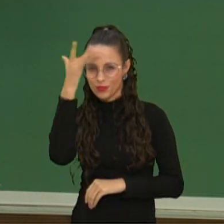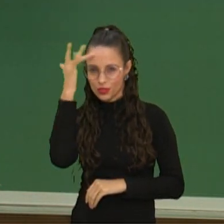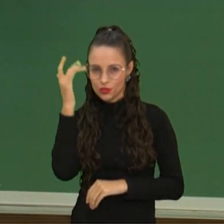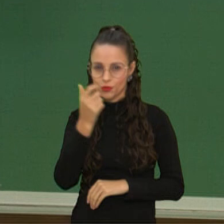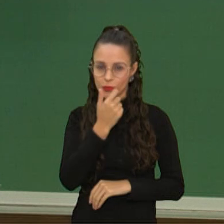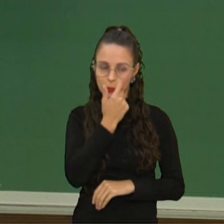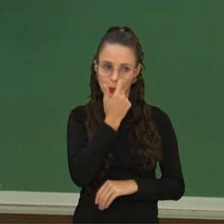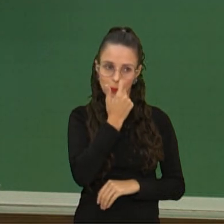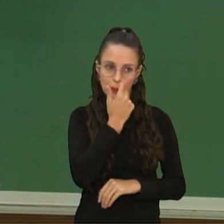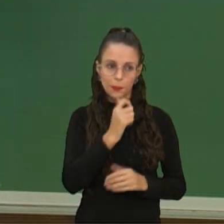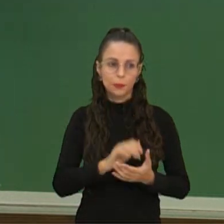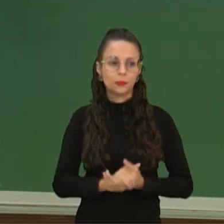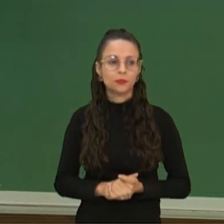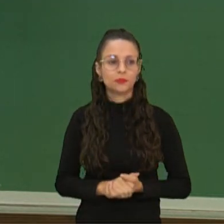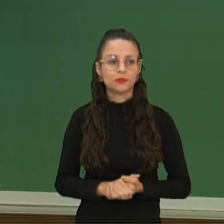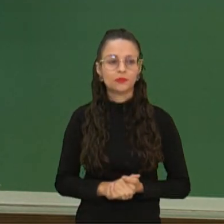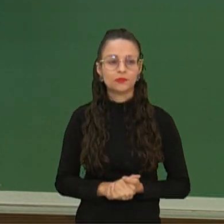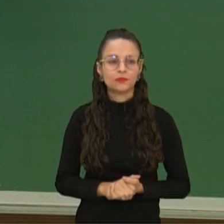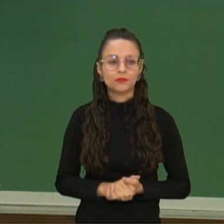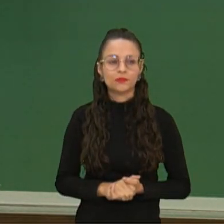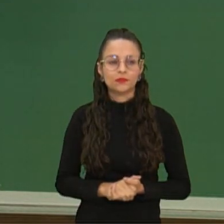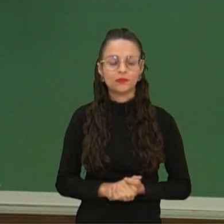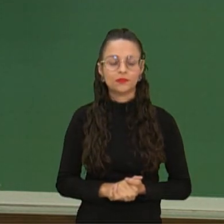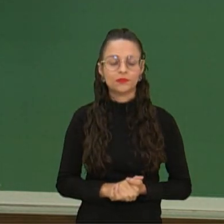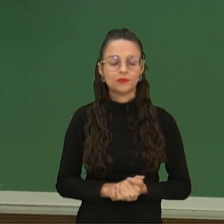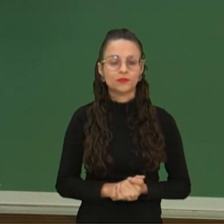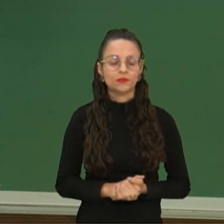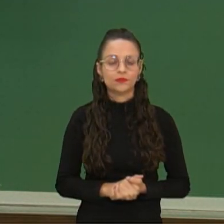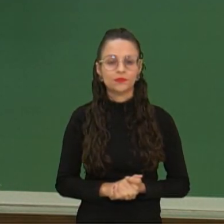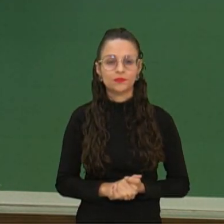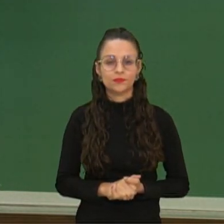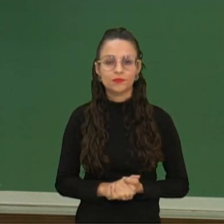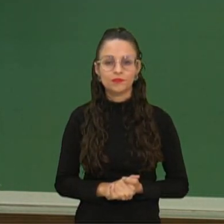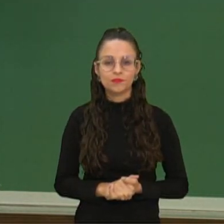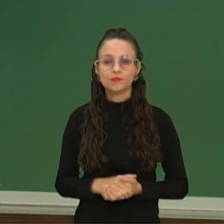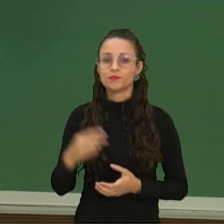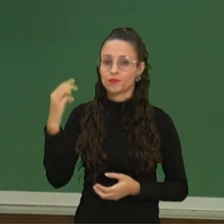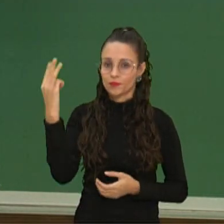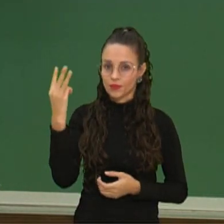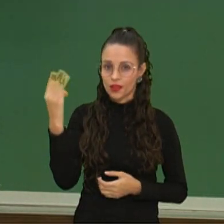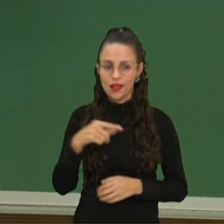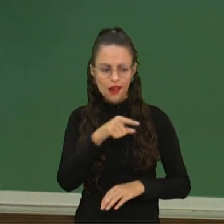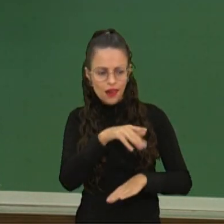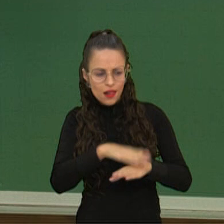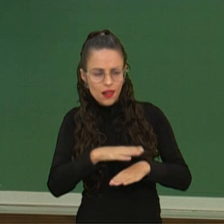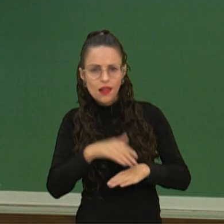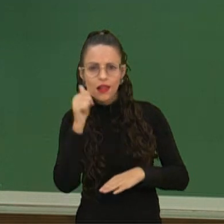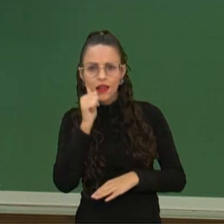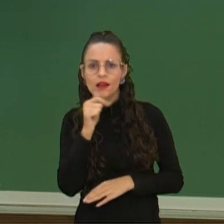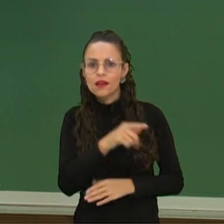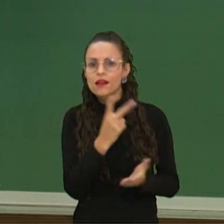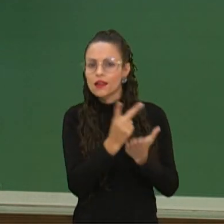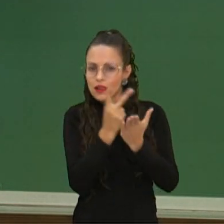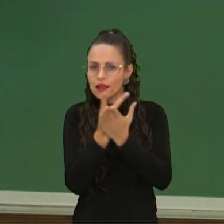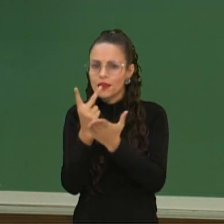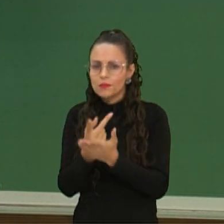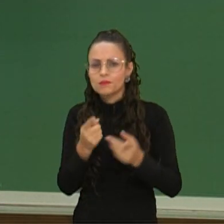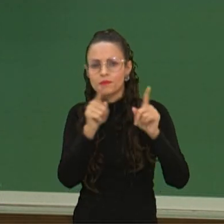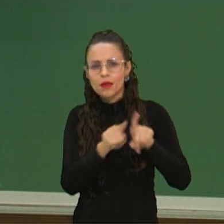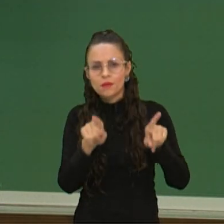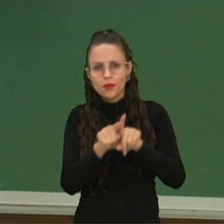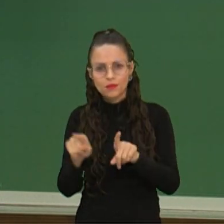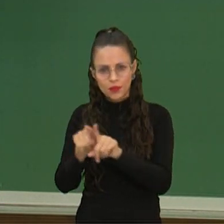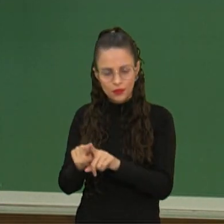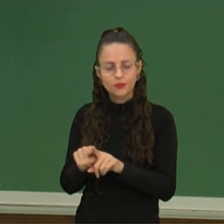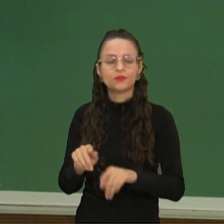Ok? 3. She makes the same mistakes. Ela comete os mesmos erros. Os mesmos erros são